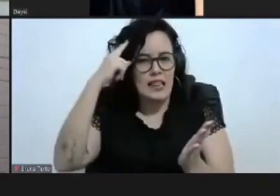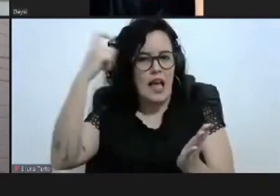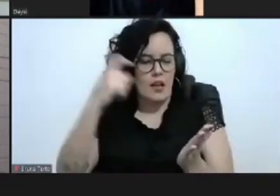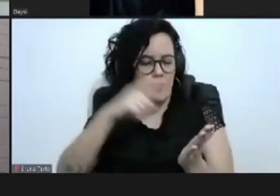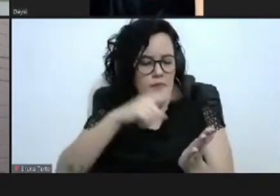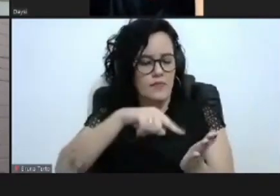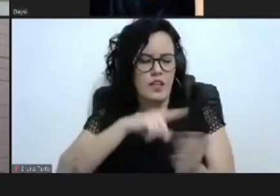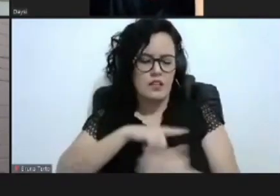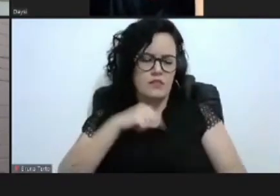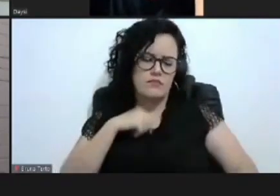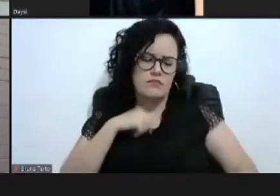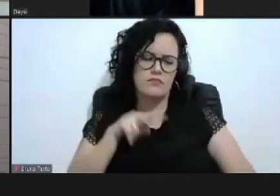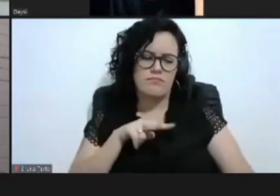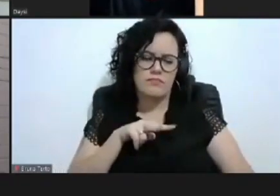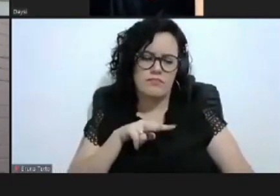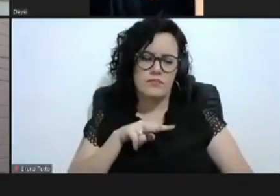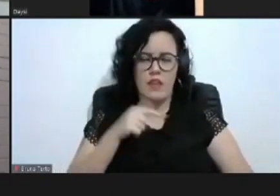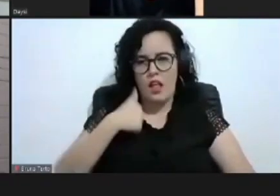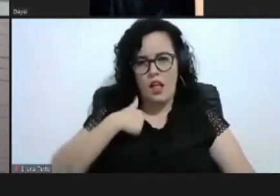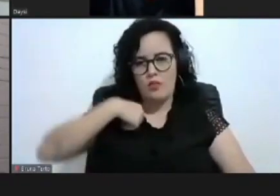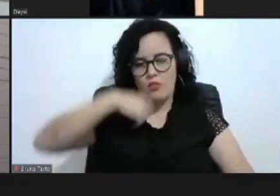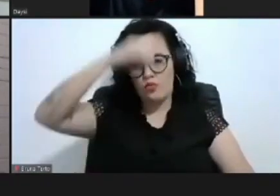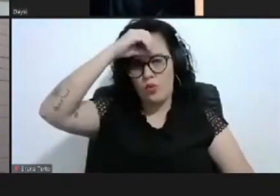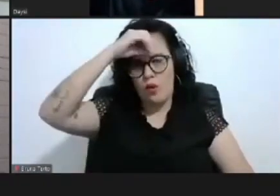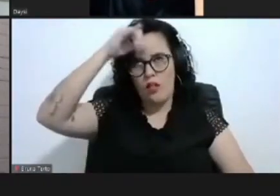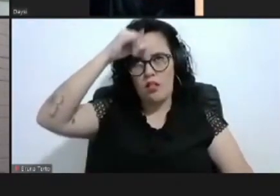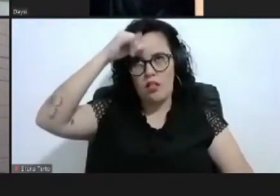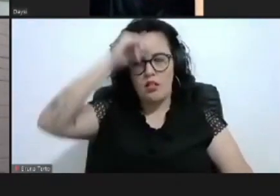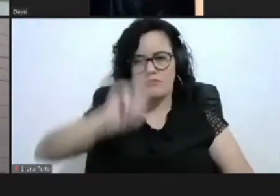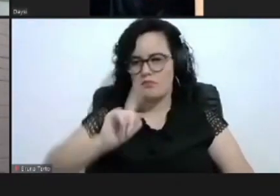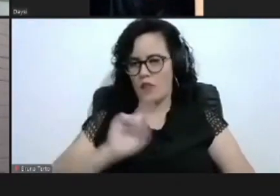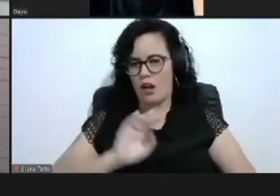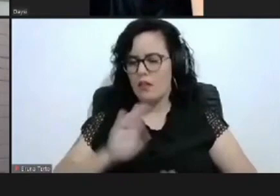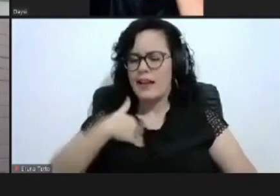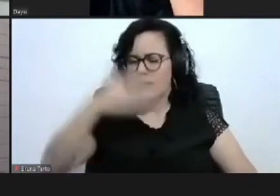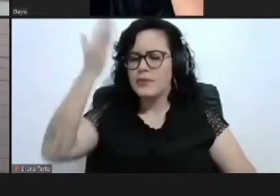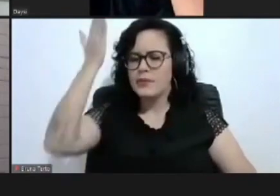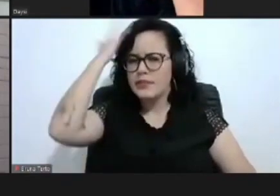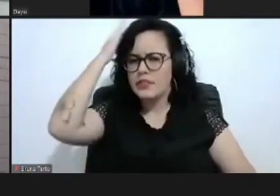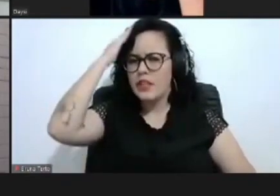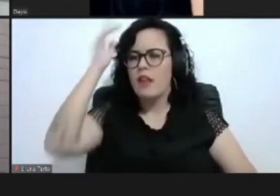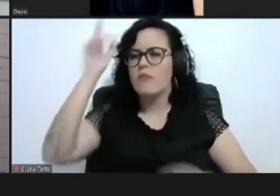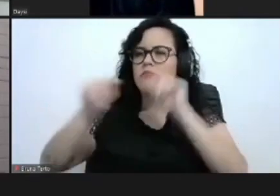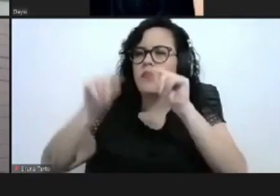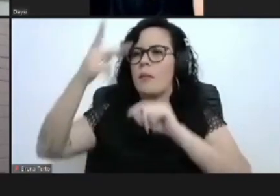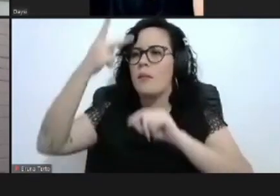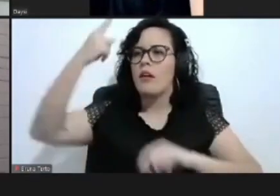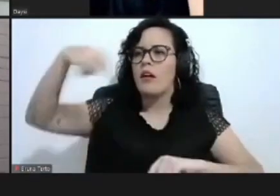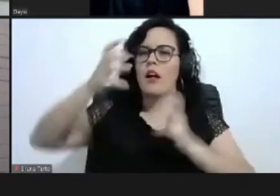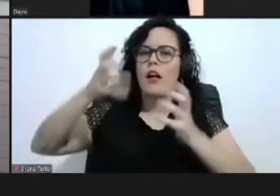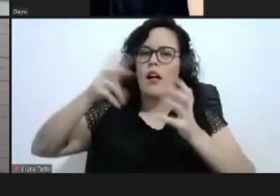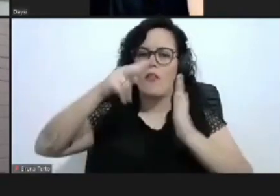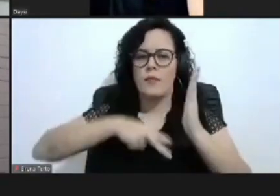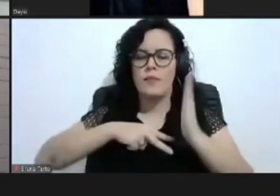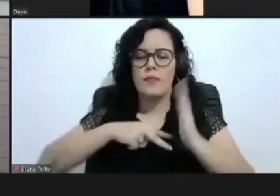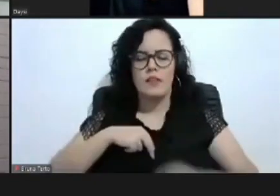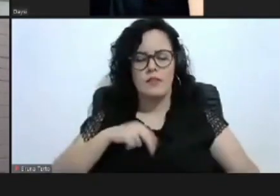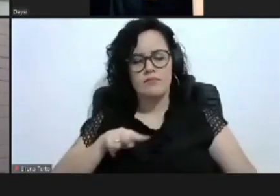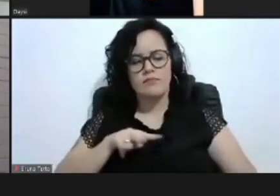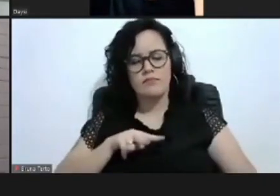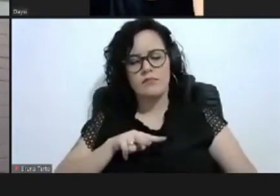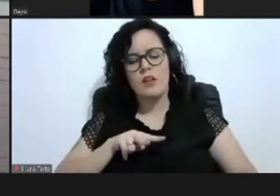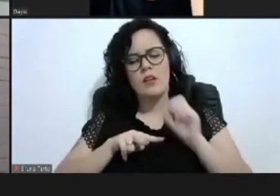aparecendo ali. Eu não sou ingênua de achar que fosse diferente disso. Mas, ao mesmo tempo, eu me perguntava, e cadê a mesinha